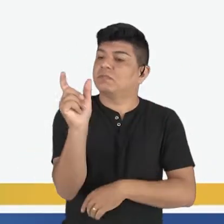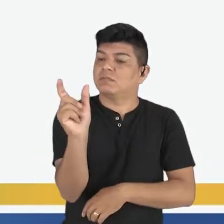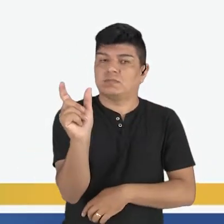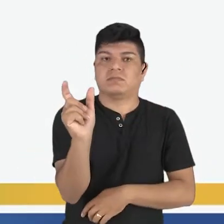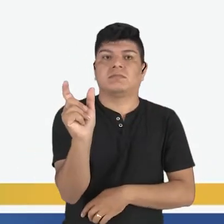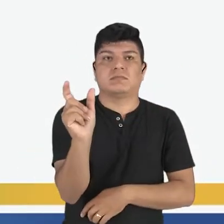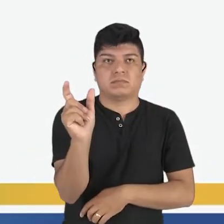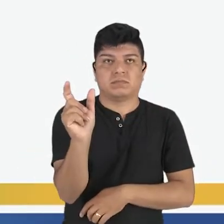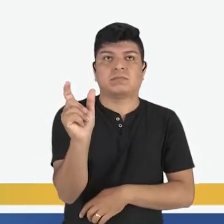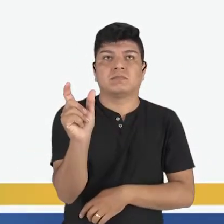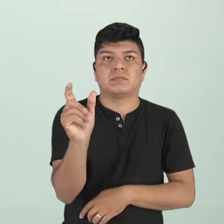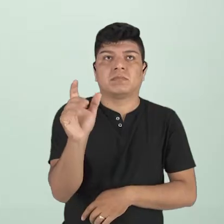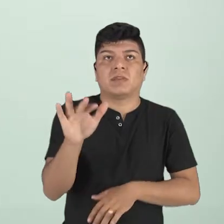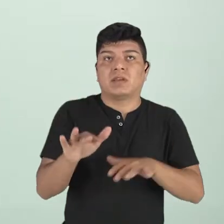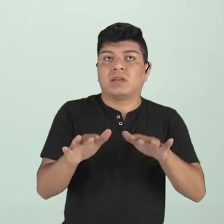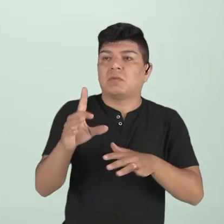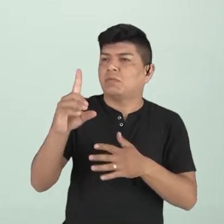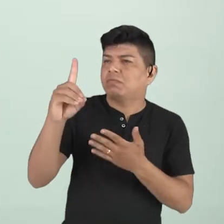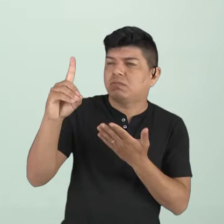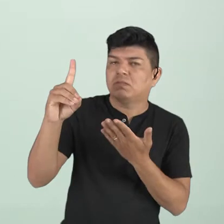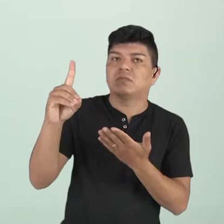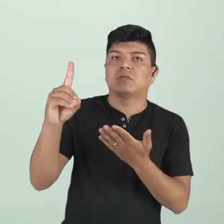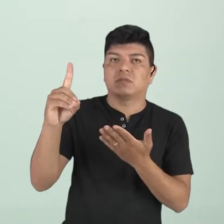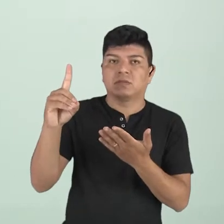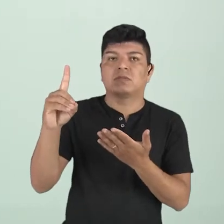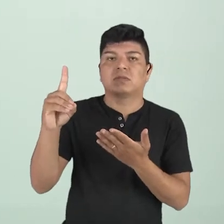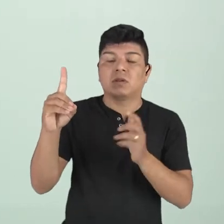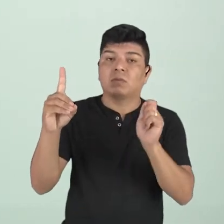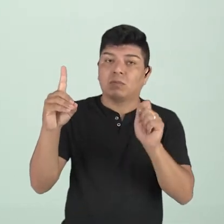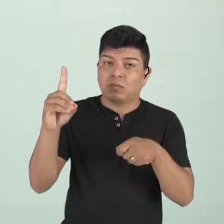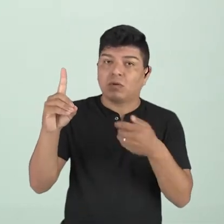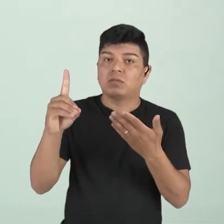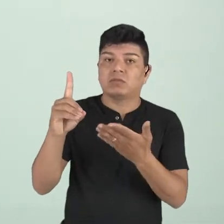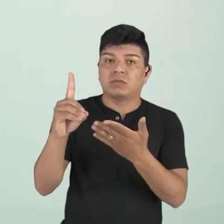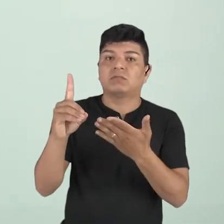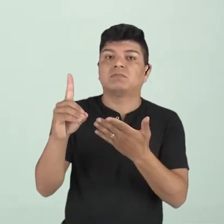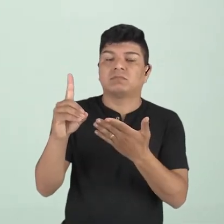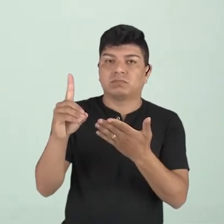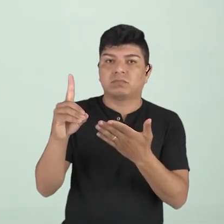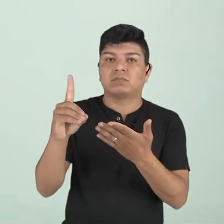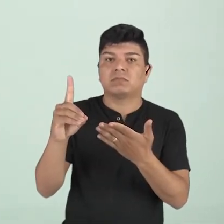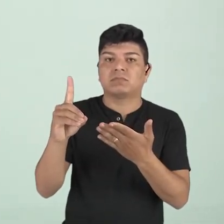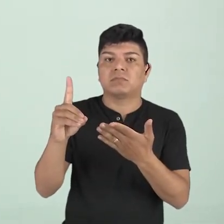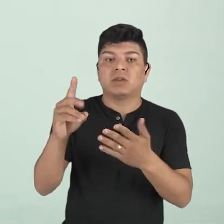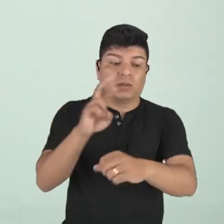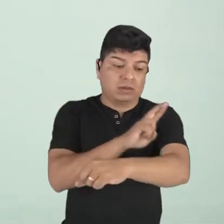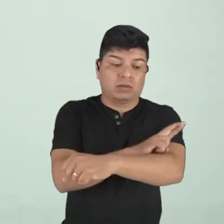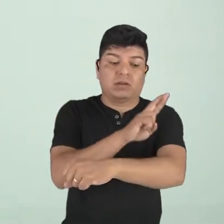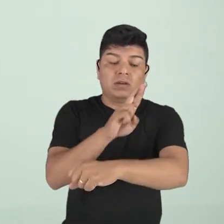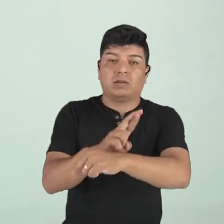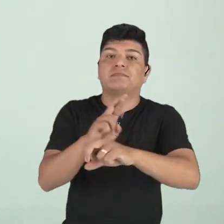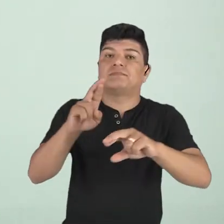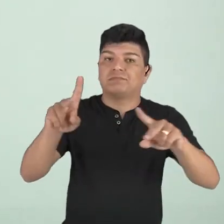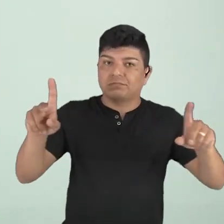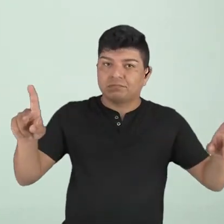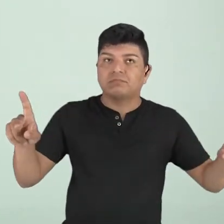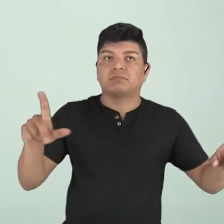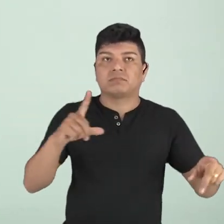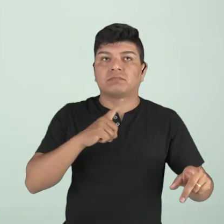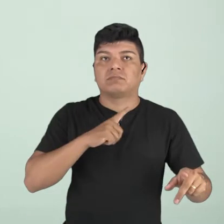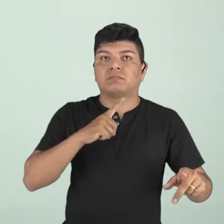palavra. A gente fala assim, Deus. Sim, a gente pode dizer que uma divindade, porque as religiões são diferentes,